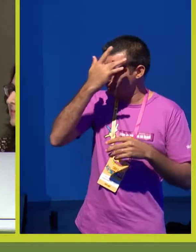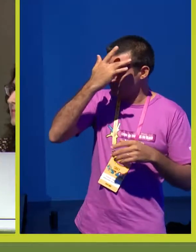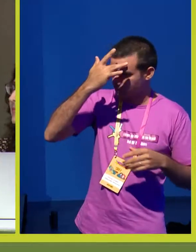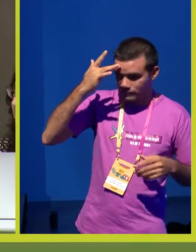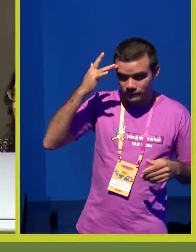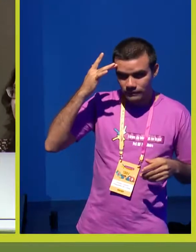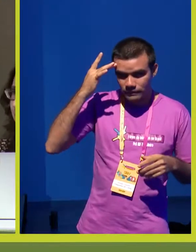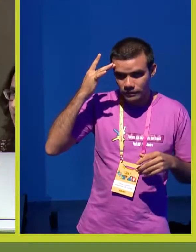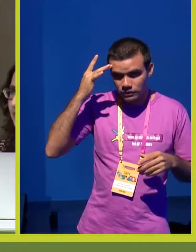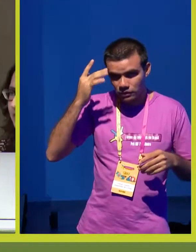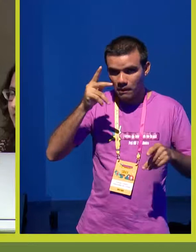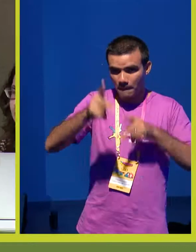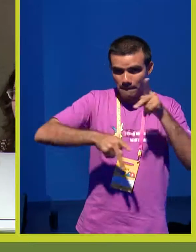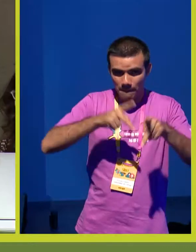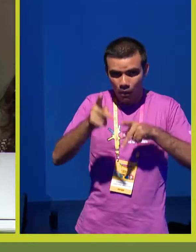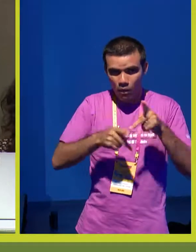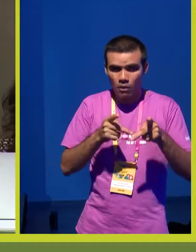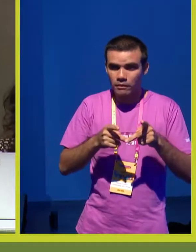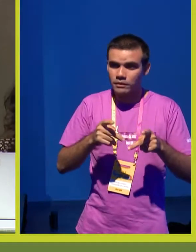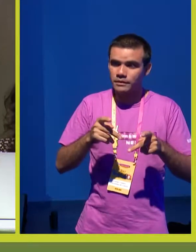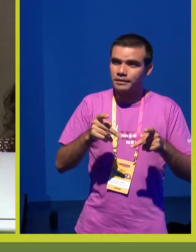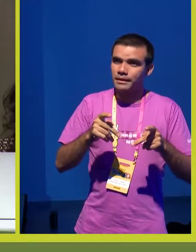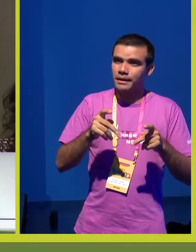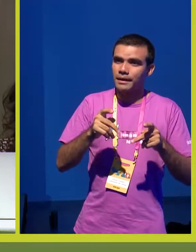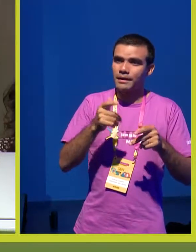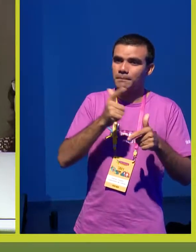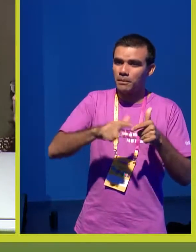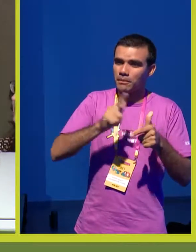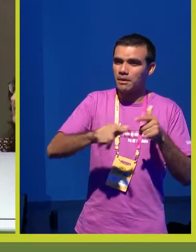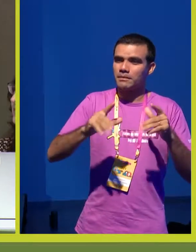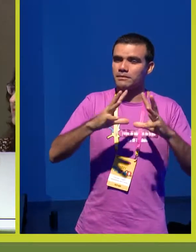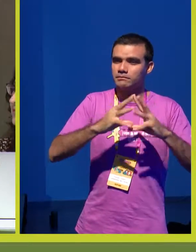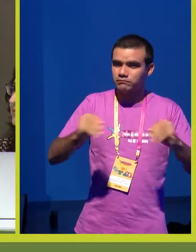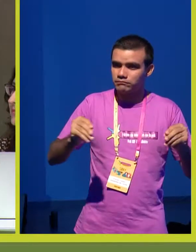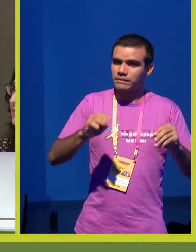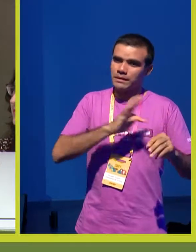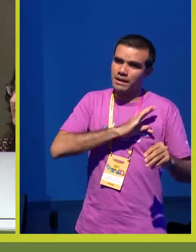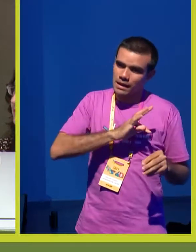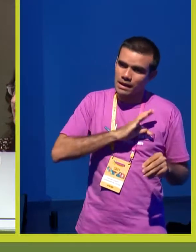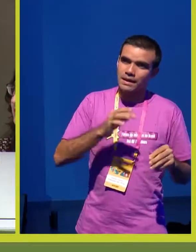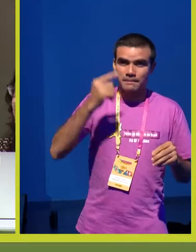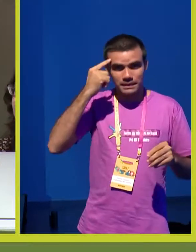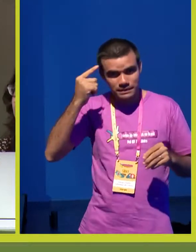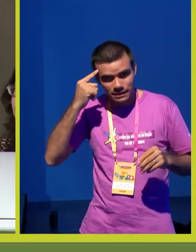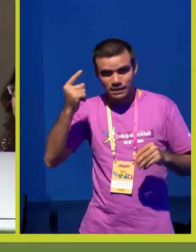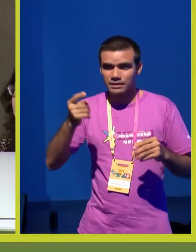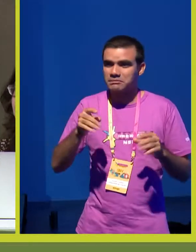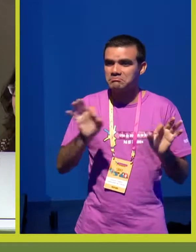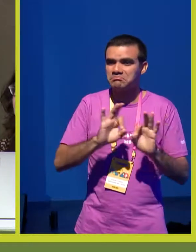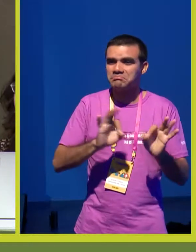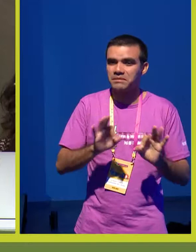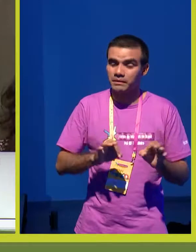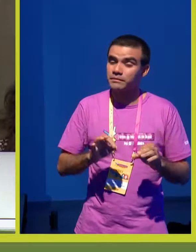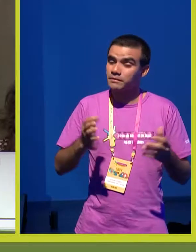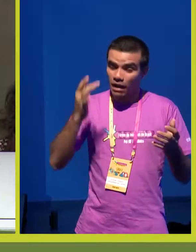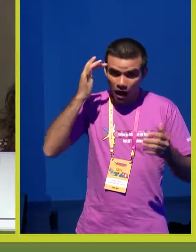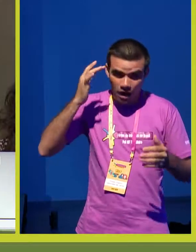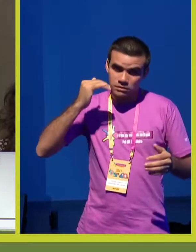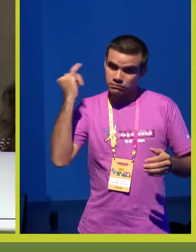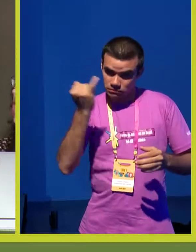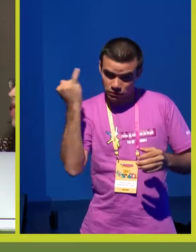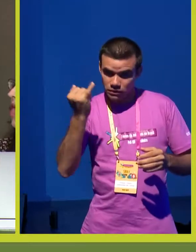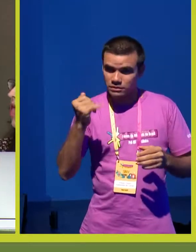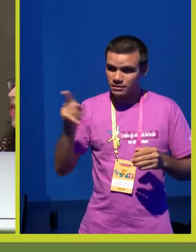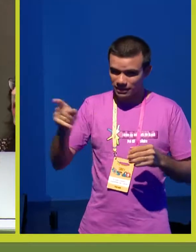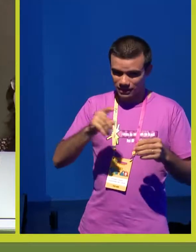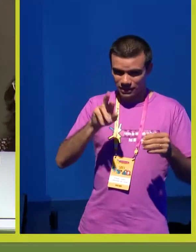necessariamente são aquelas soluções técnicas, pensadas, consensuadas, etc. Então, acho que uma das coisas importantes é, tendo